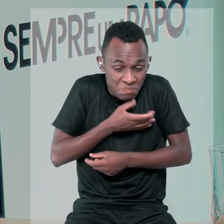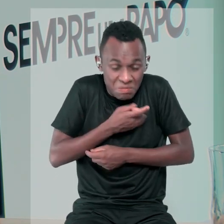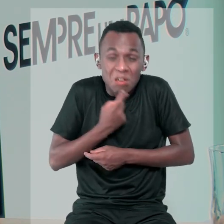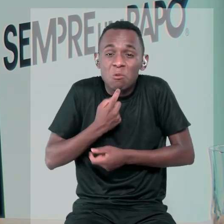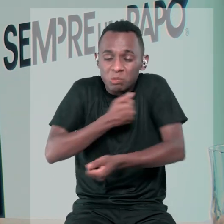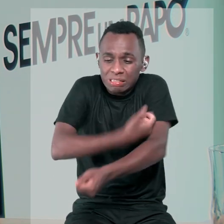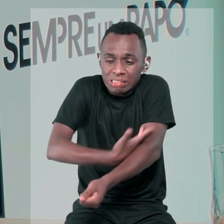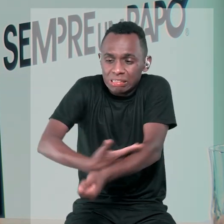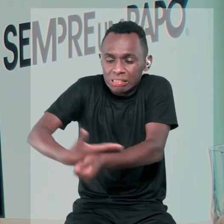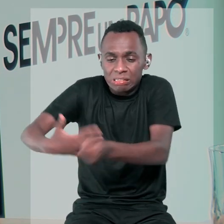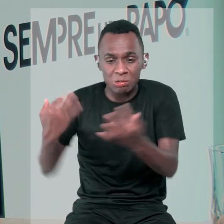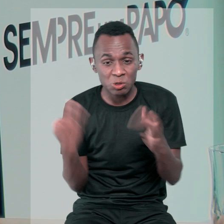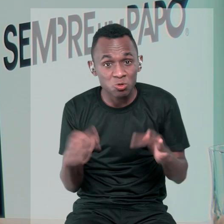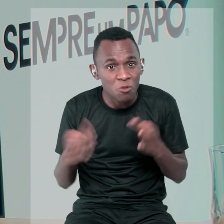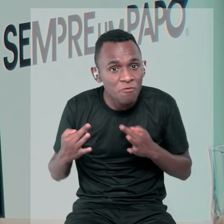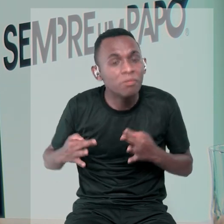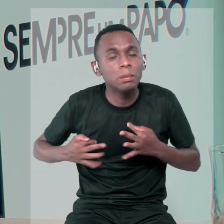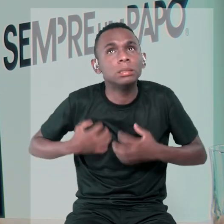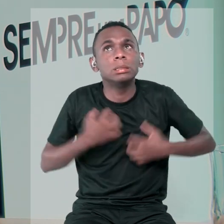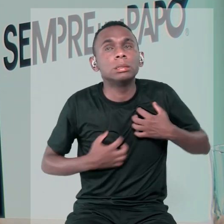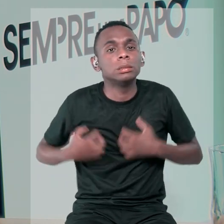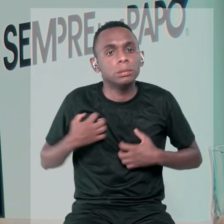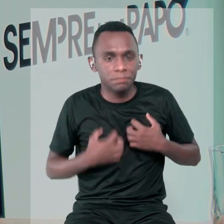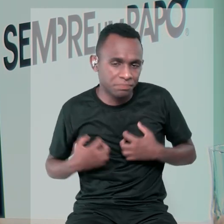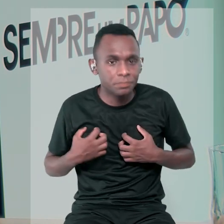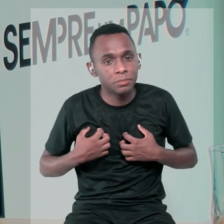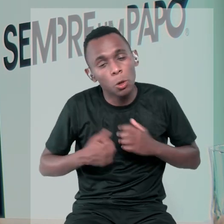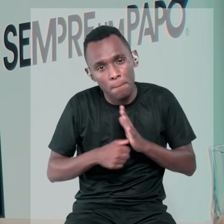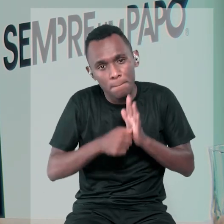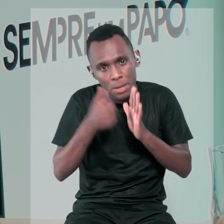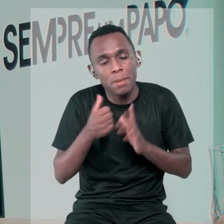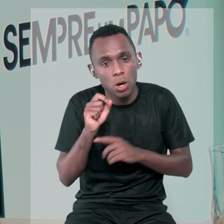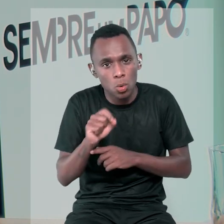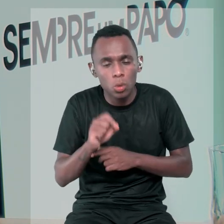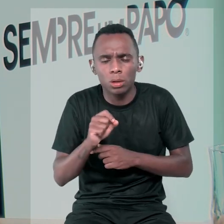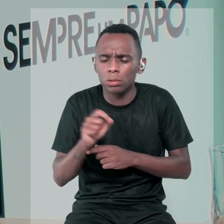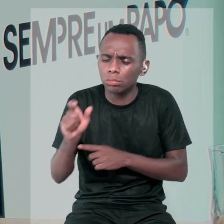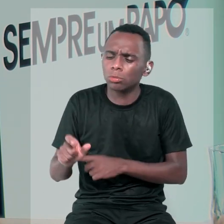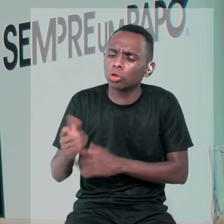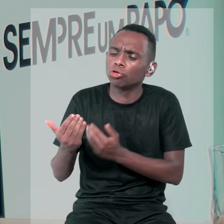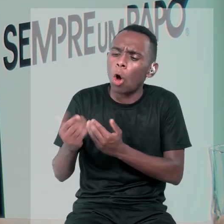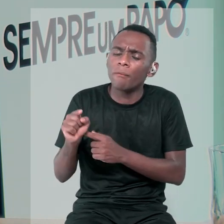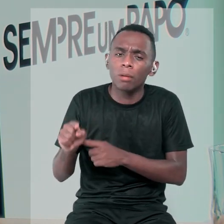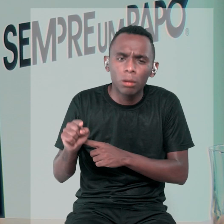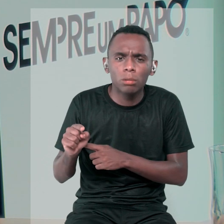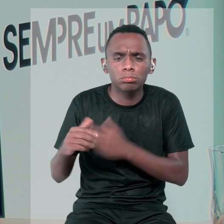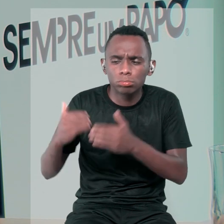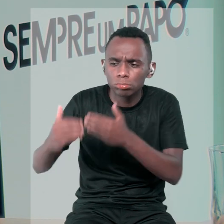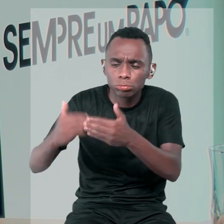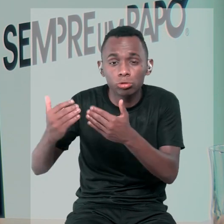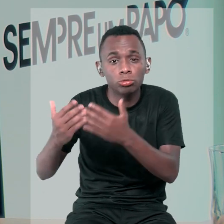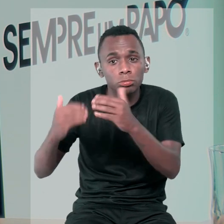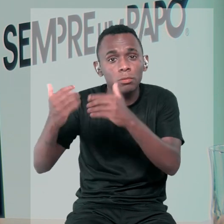escorria, a dor, as agonias. E assim, pela primeira vez, pareceu à jovem que se tornava pouco a pouco